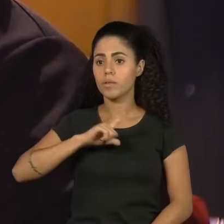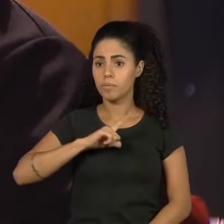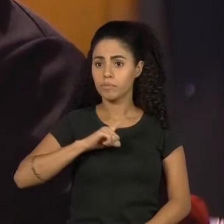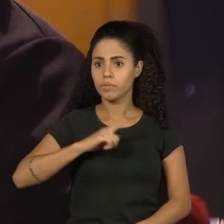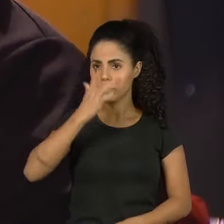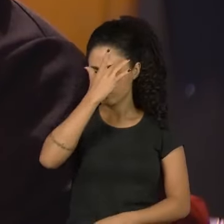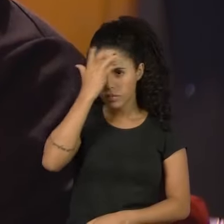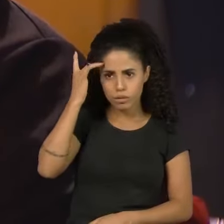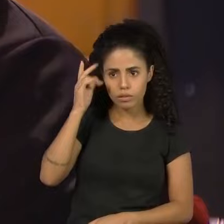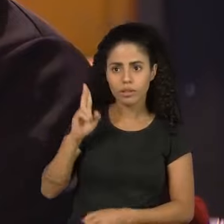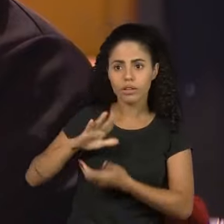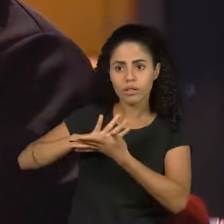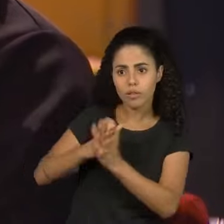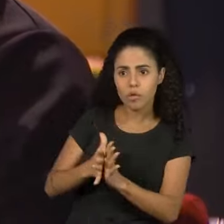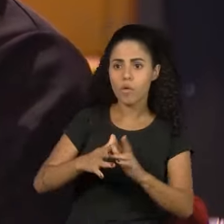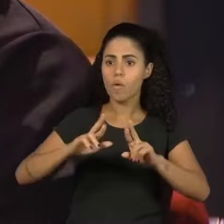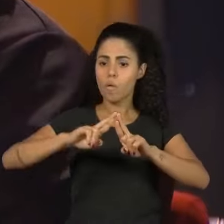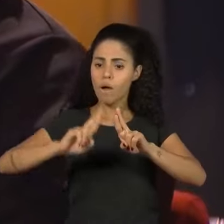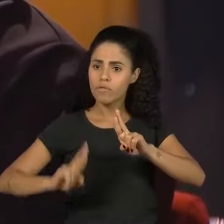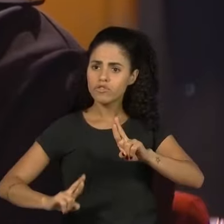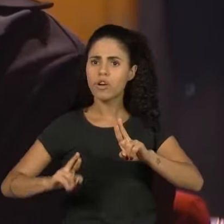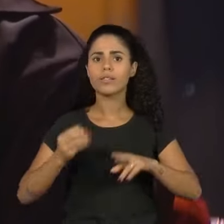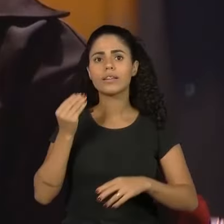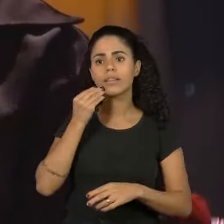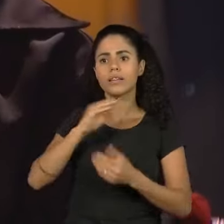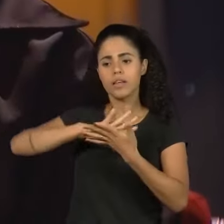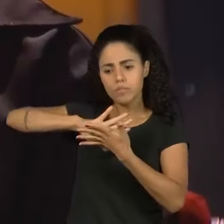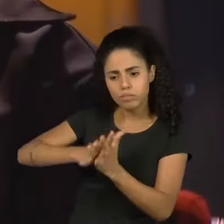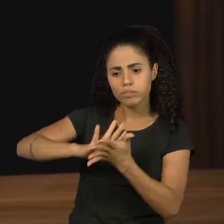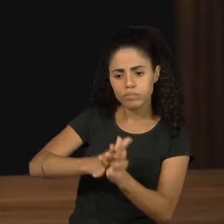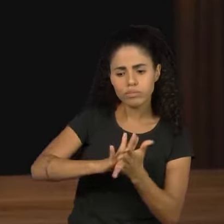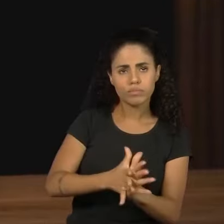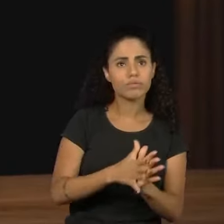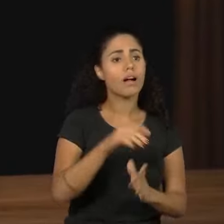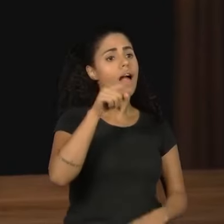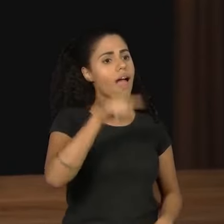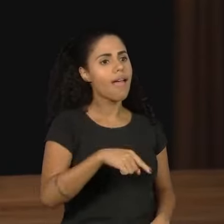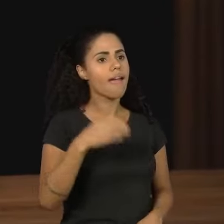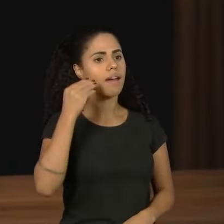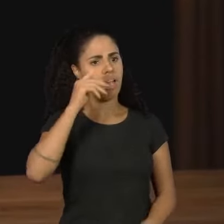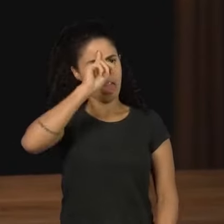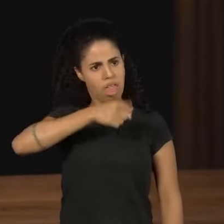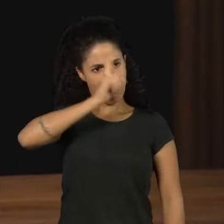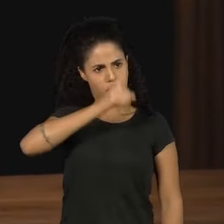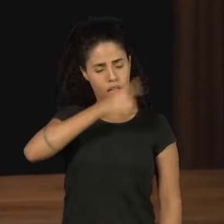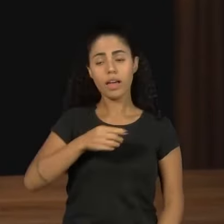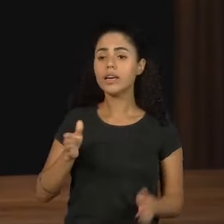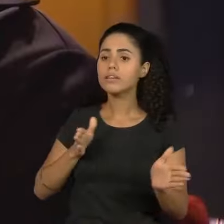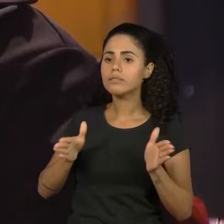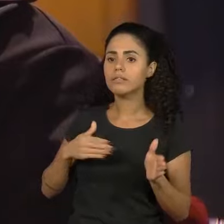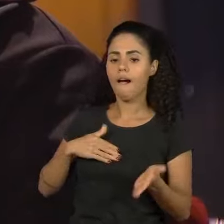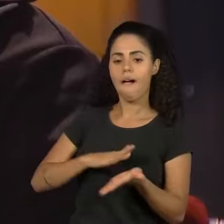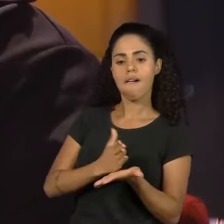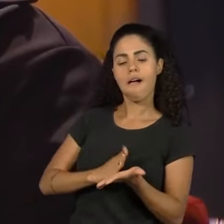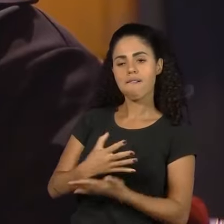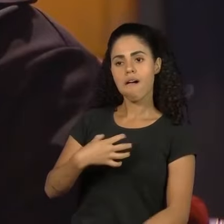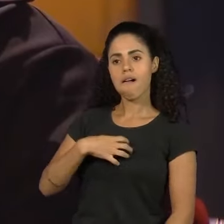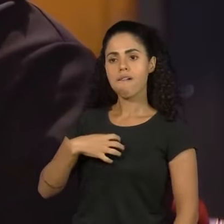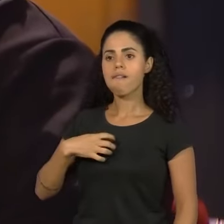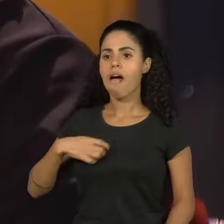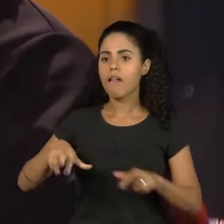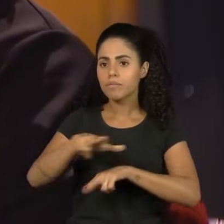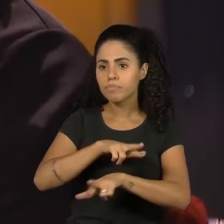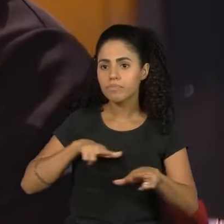tentando destruir o RJ frj assim uma galera que se incomoda com acesso incomoda com acesso e se incomoda